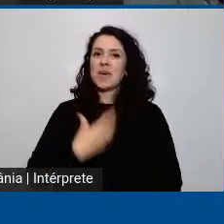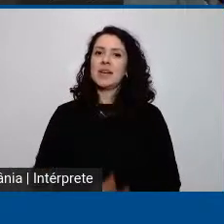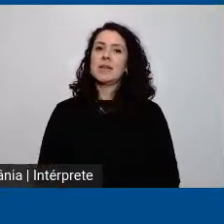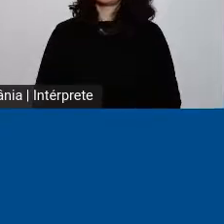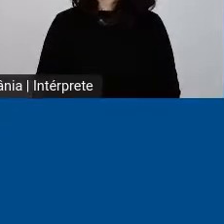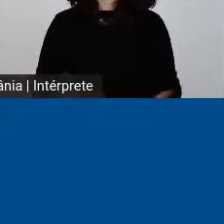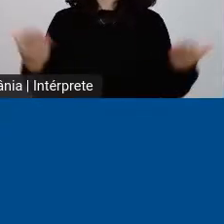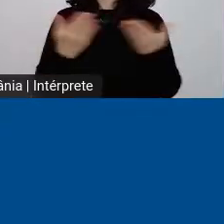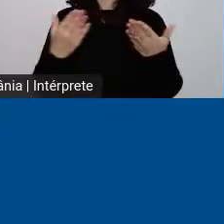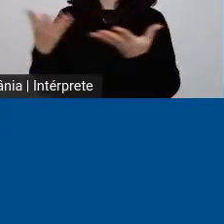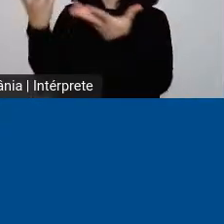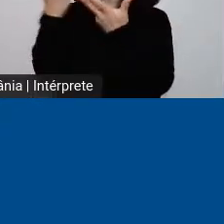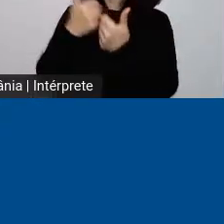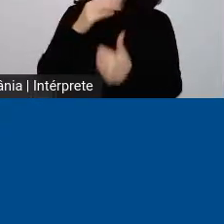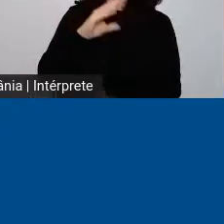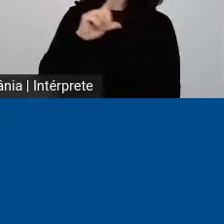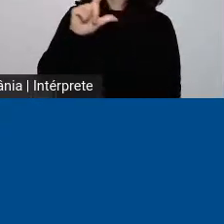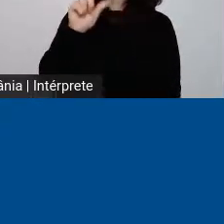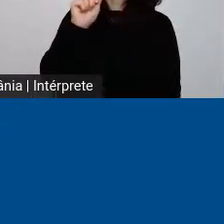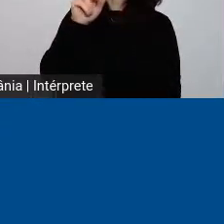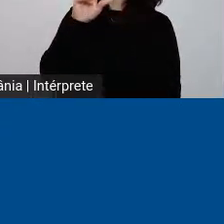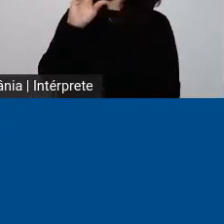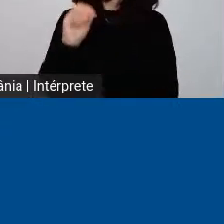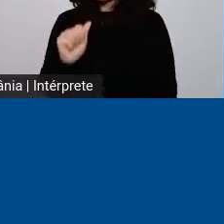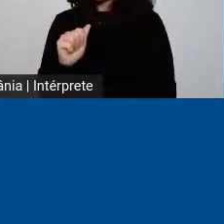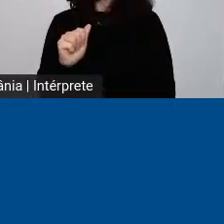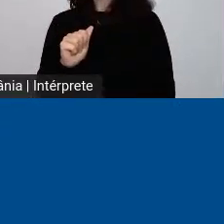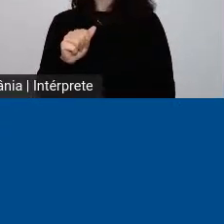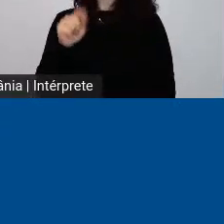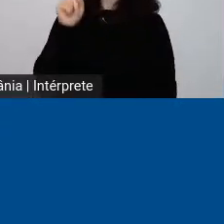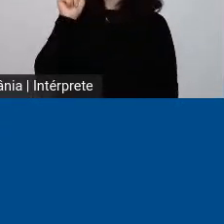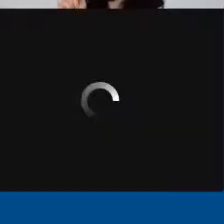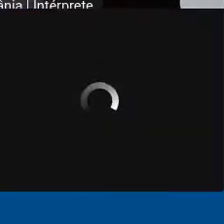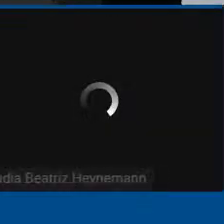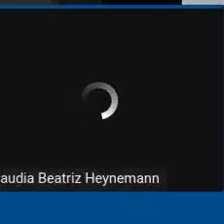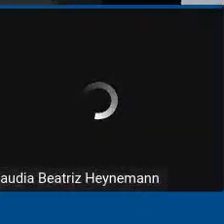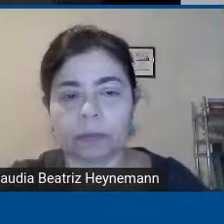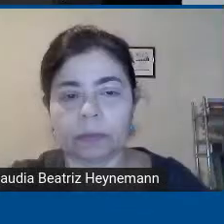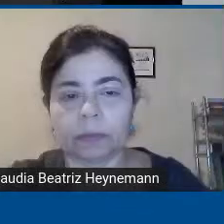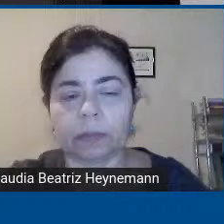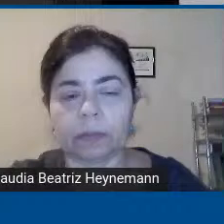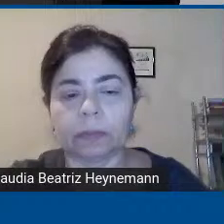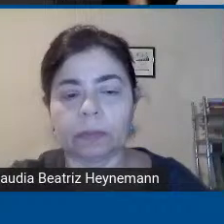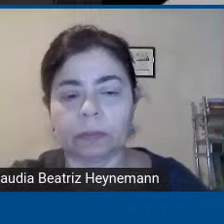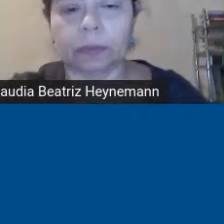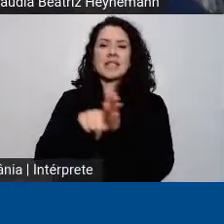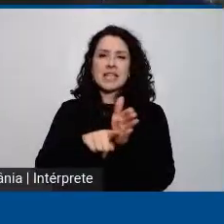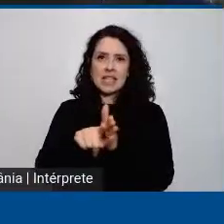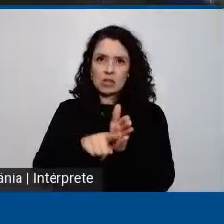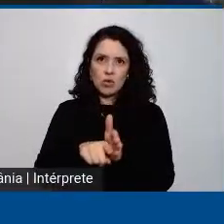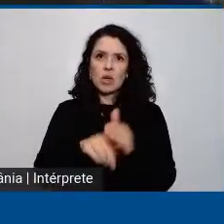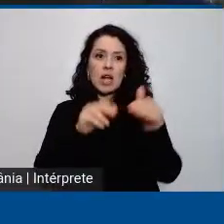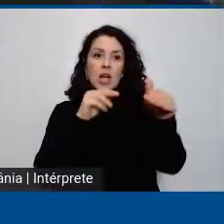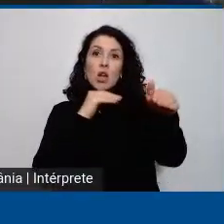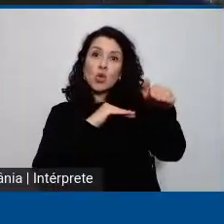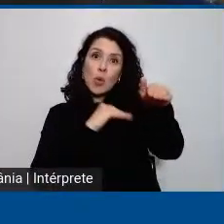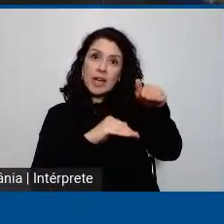convidar agora a Cláudia Beatriz Heinemann. A Cláudia é pesquisadora no Arquivo Nacional